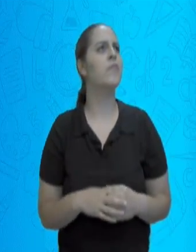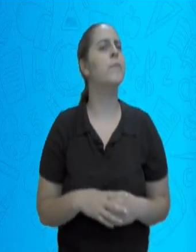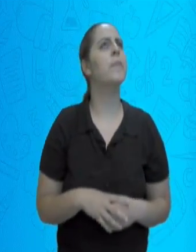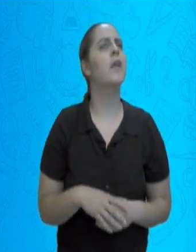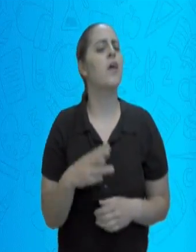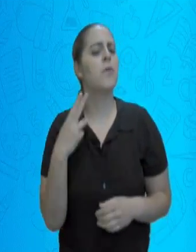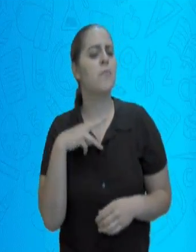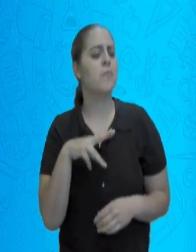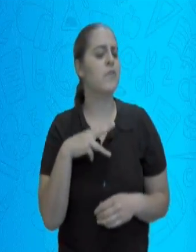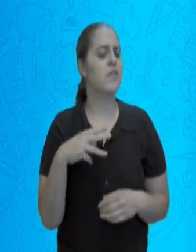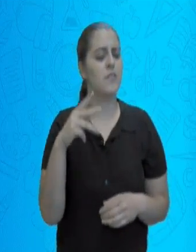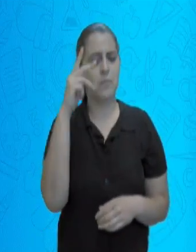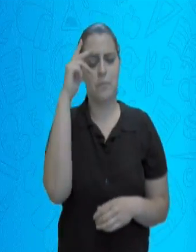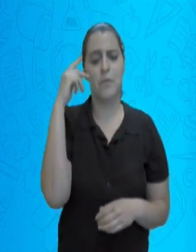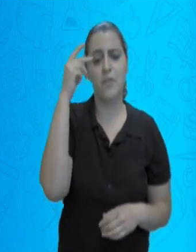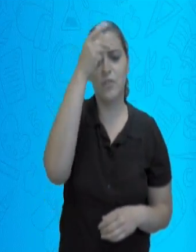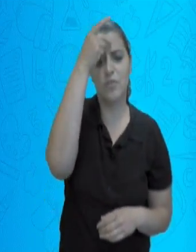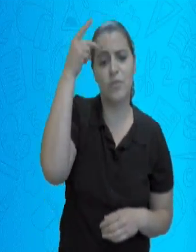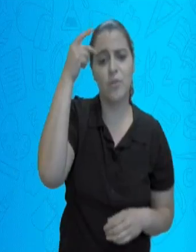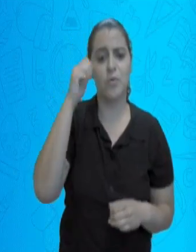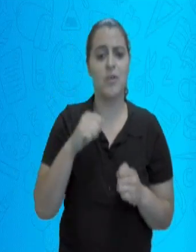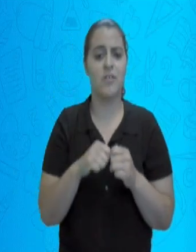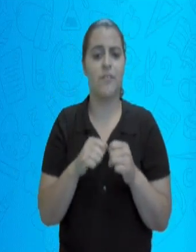as pessoas constroem